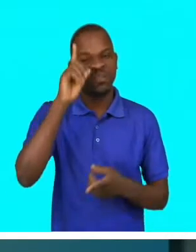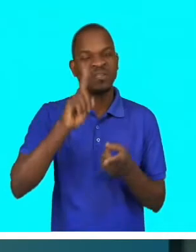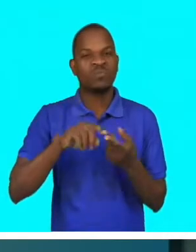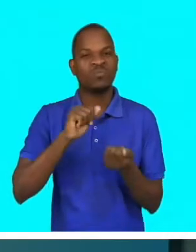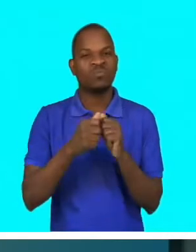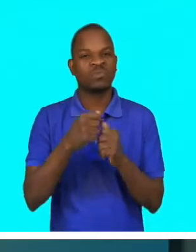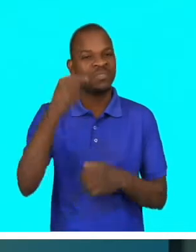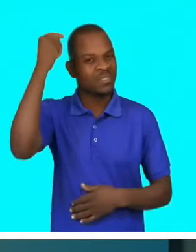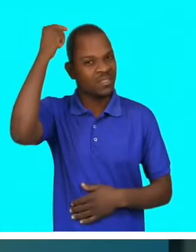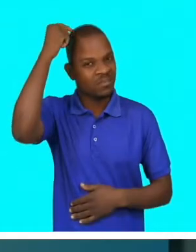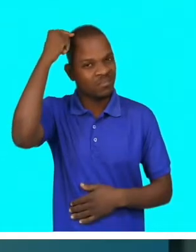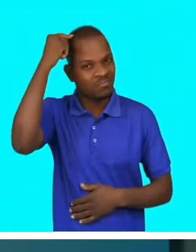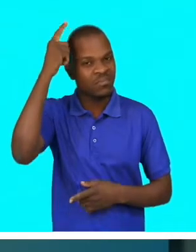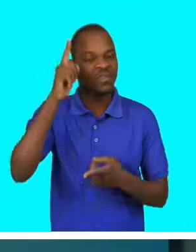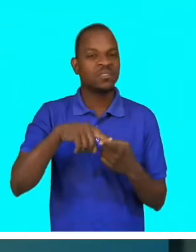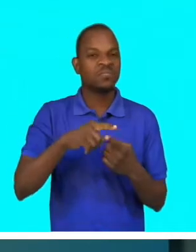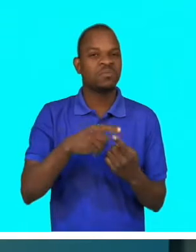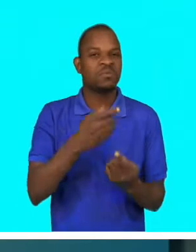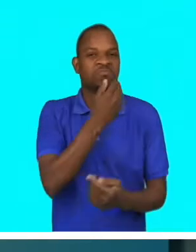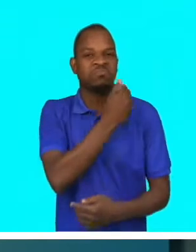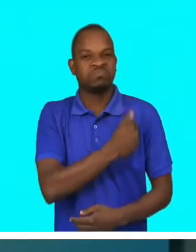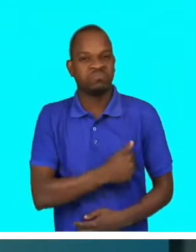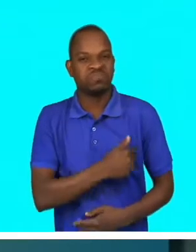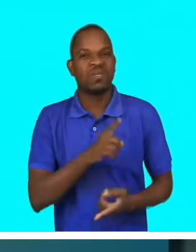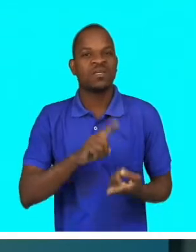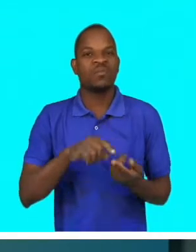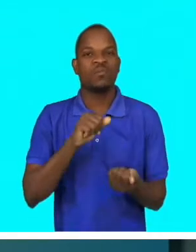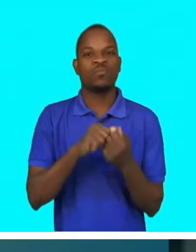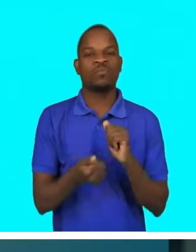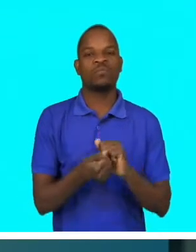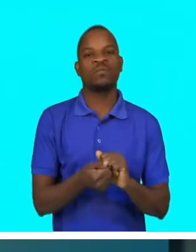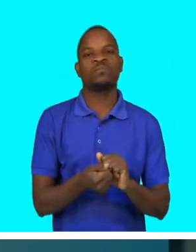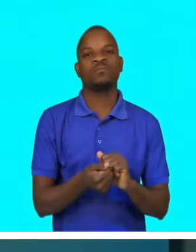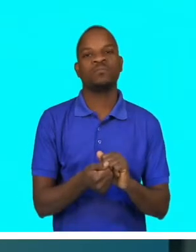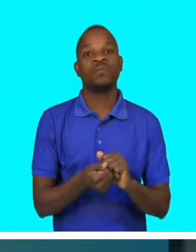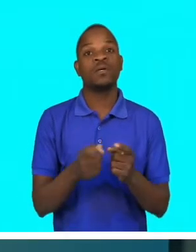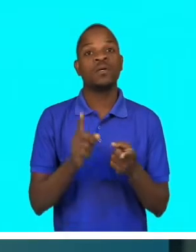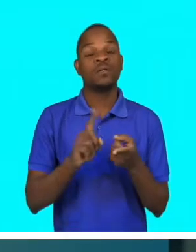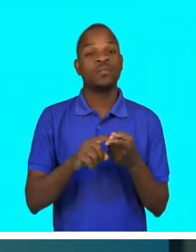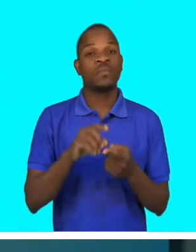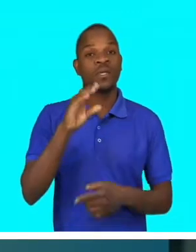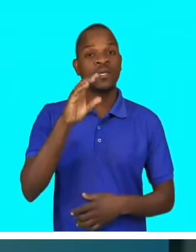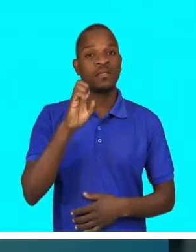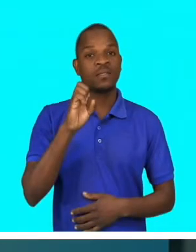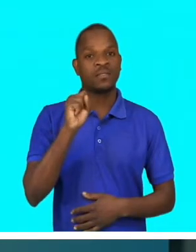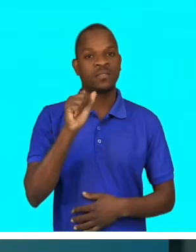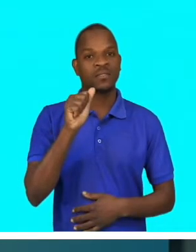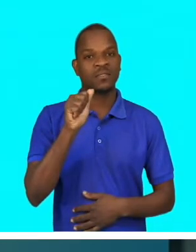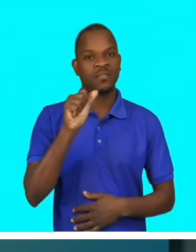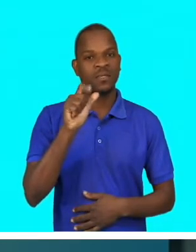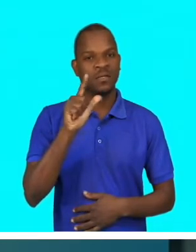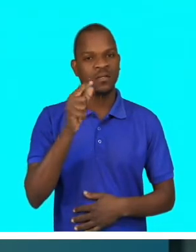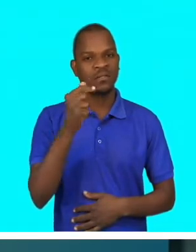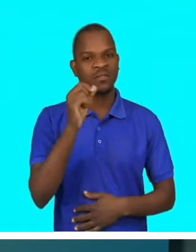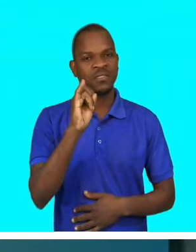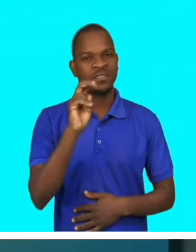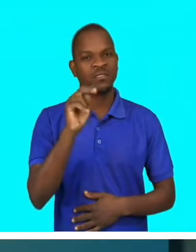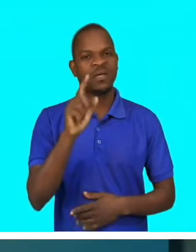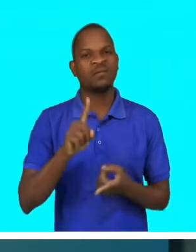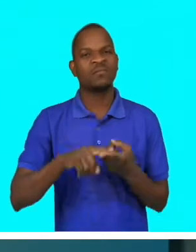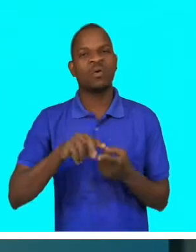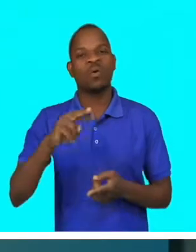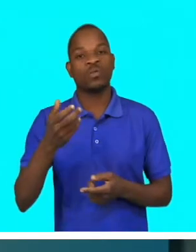incluem lesões cerebrais, amputações e insuficiência renal. Ciseltina e Edzi fazem